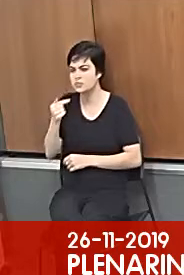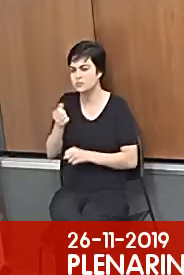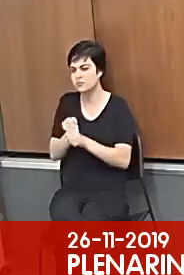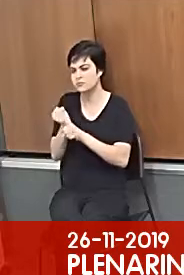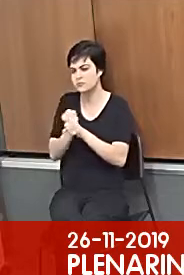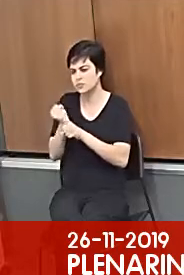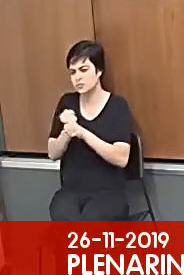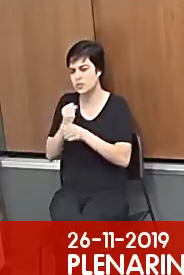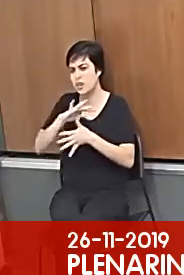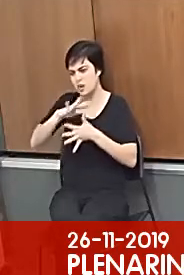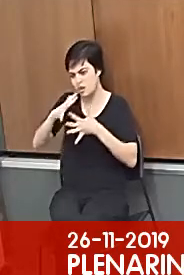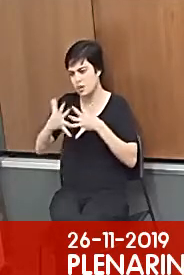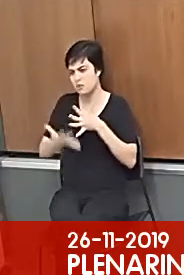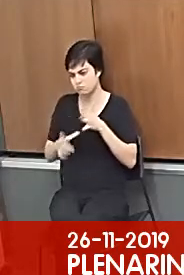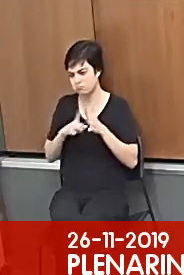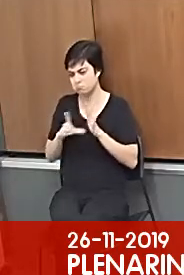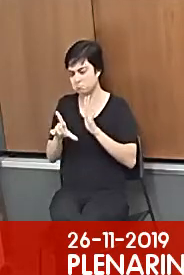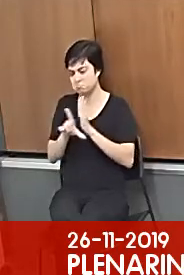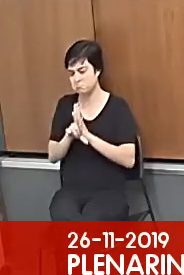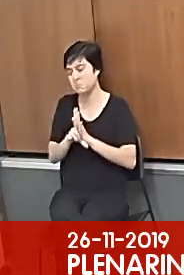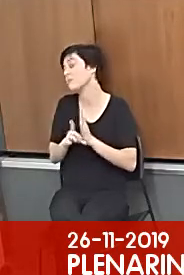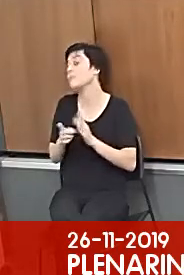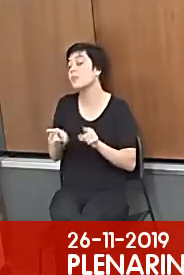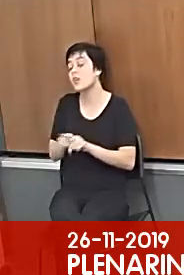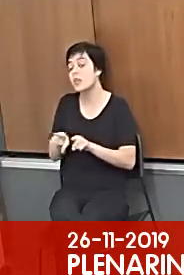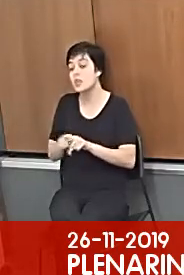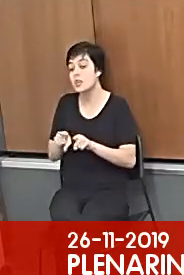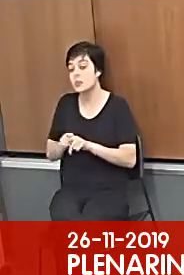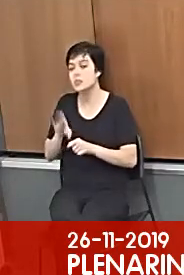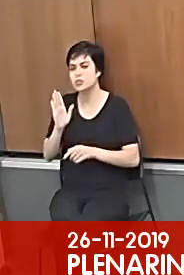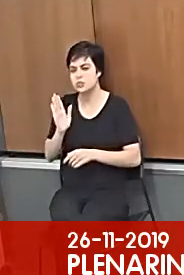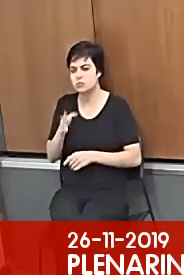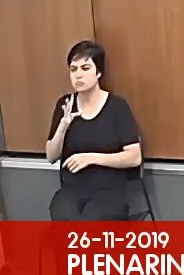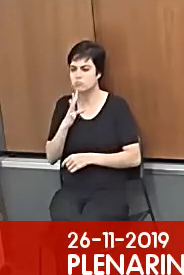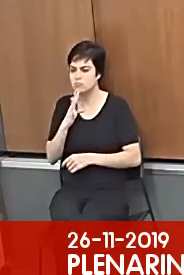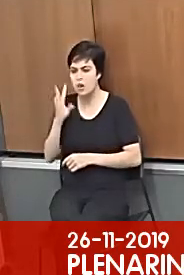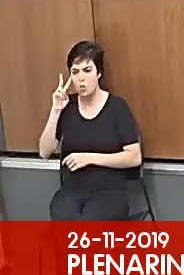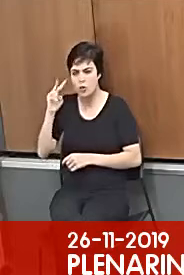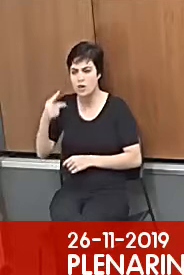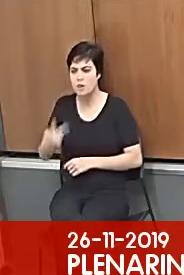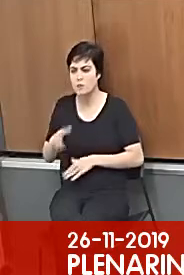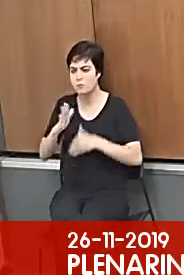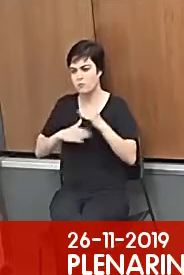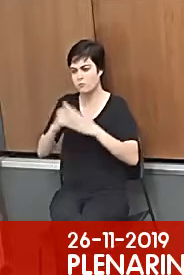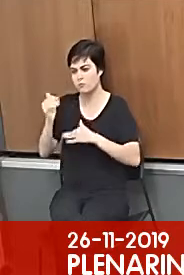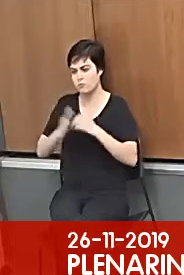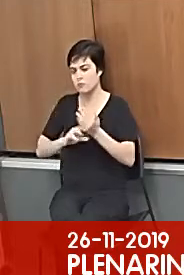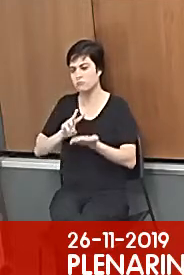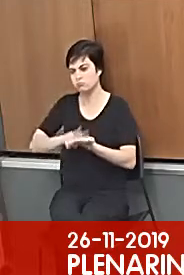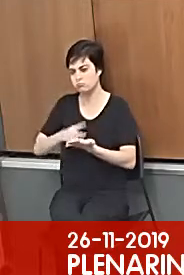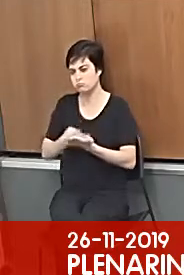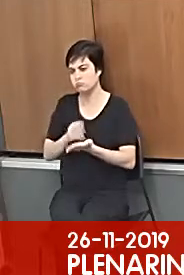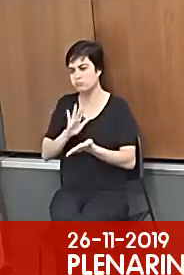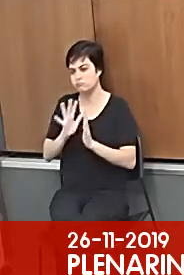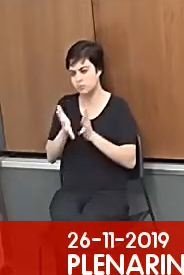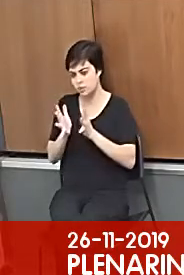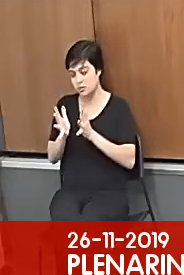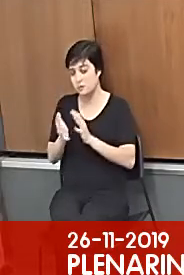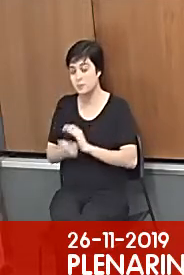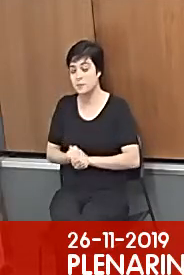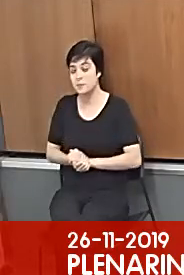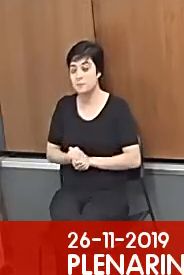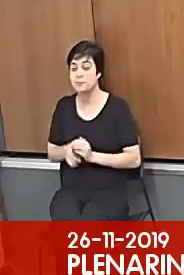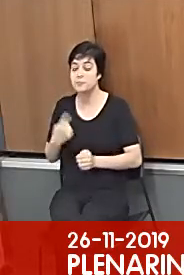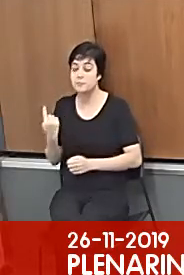que outros projetos reconhecem o profissional tradutor, todo esse caminho, e nós vamos dando passos na